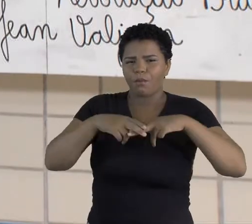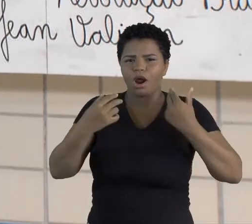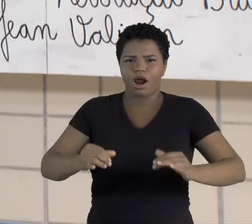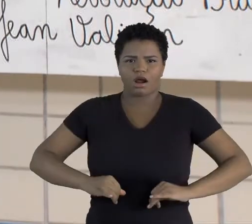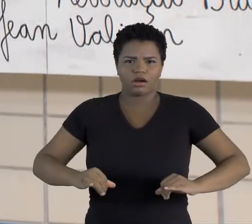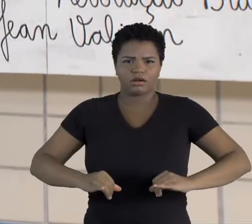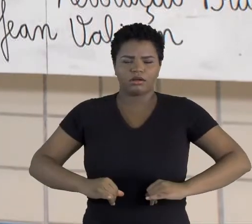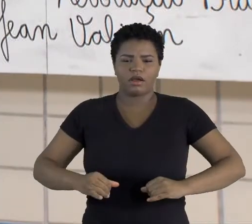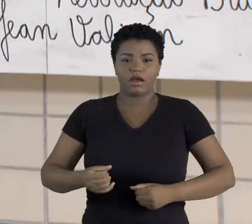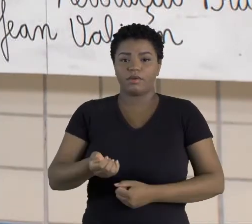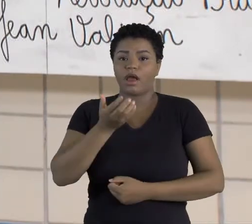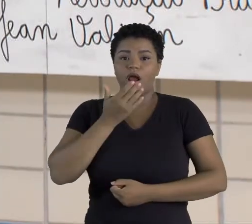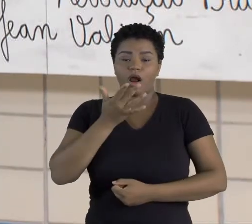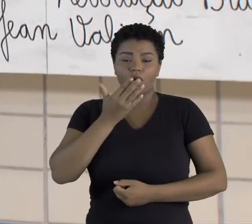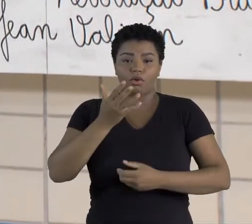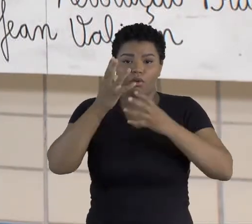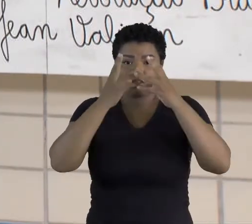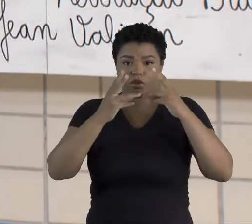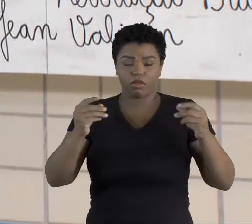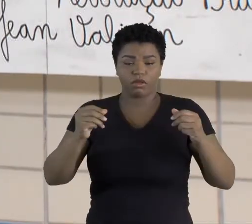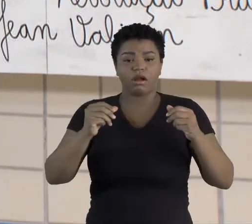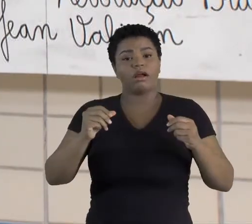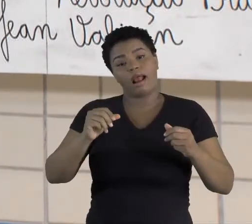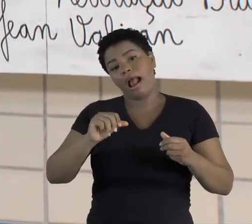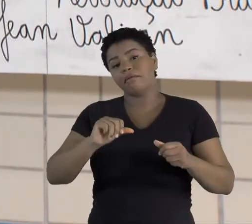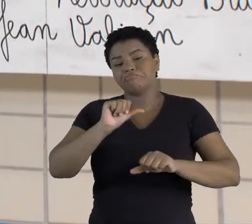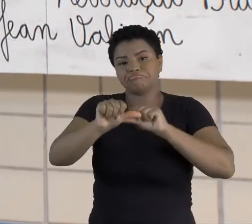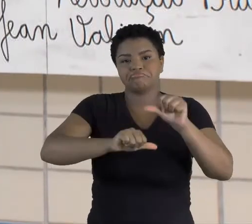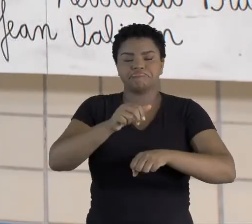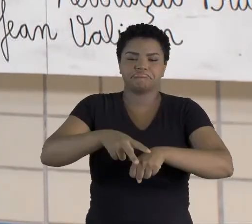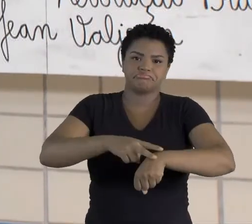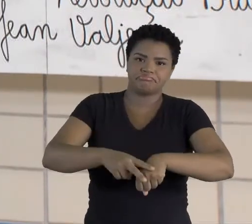perderam a cor e se tornaram verdes. É cuidada